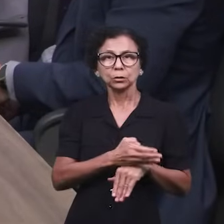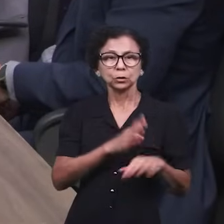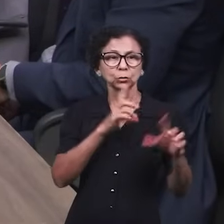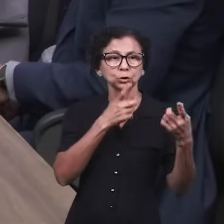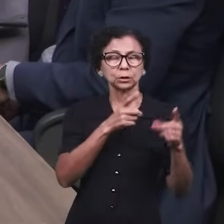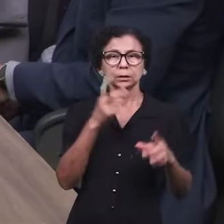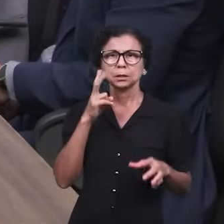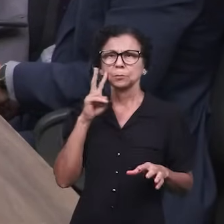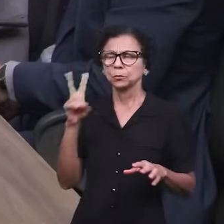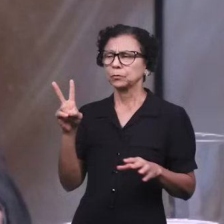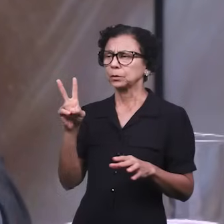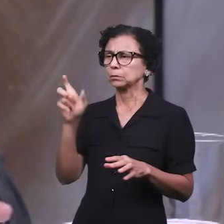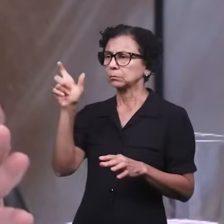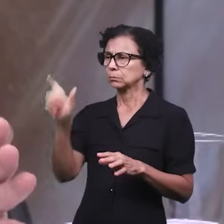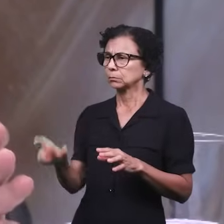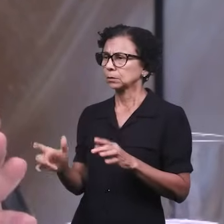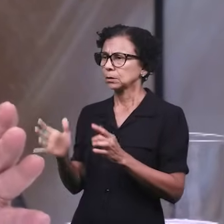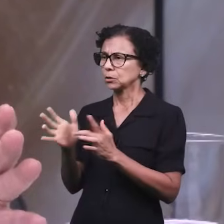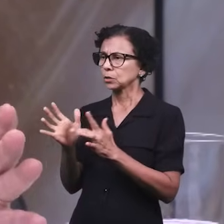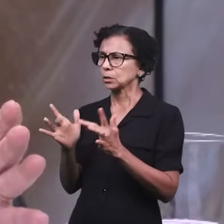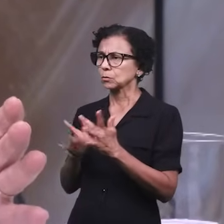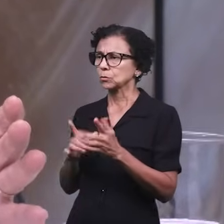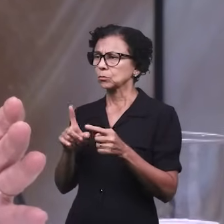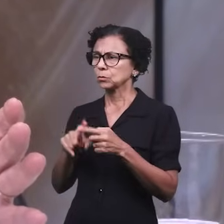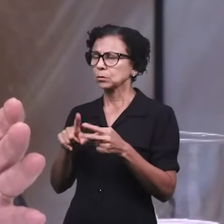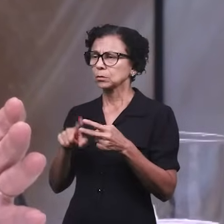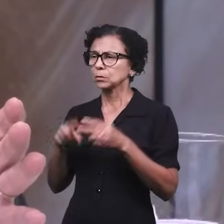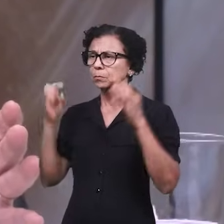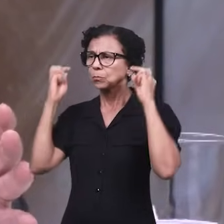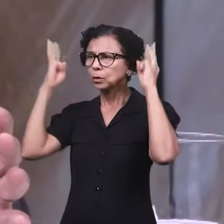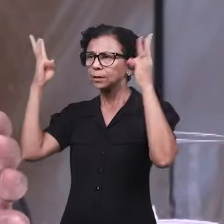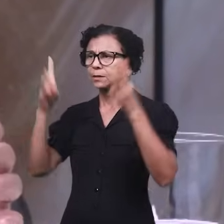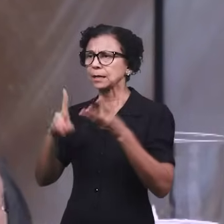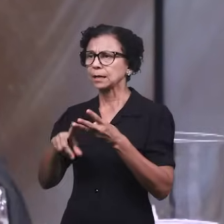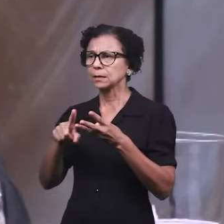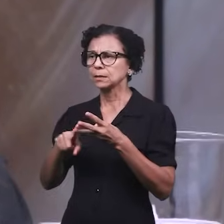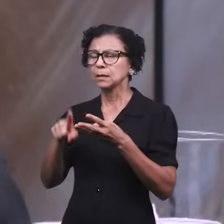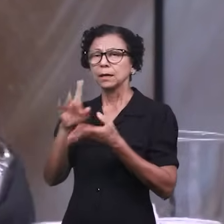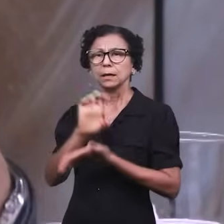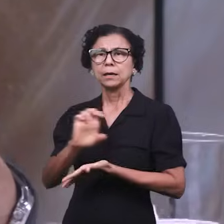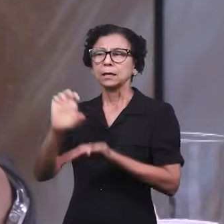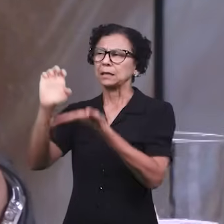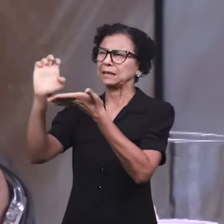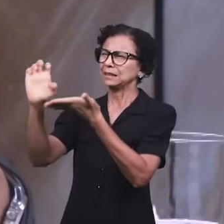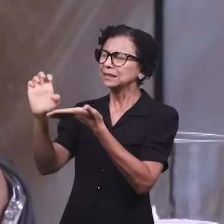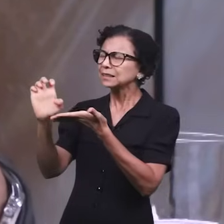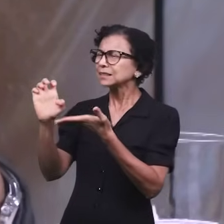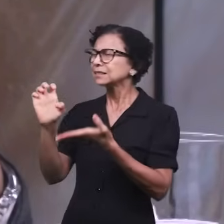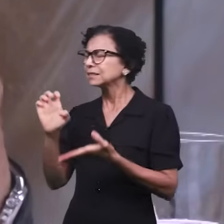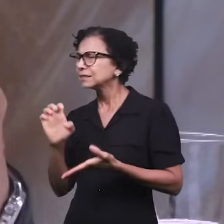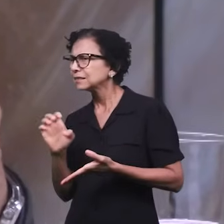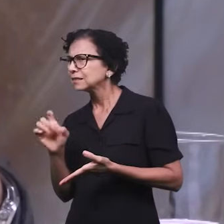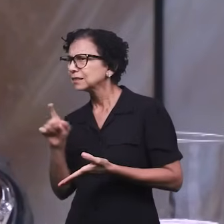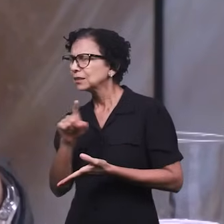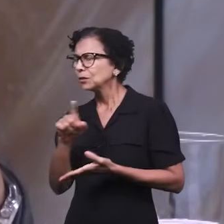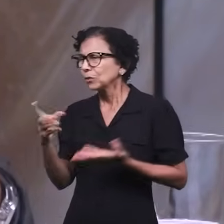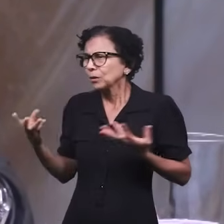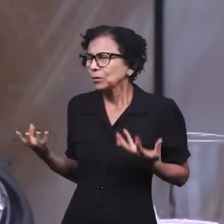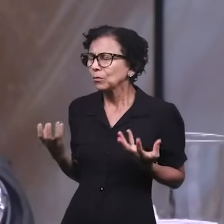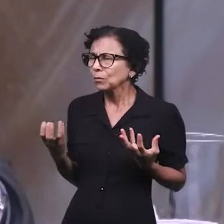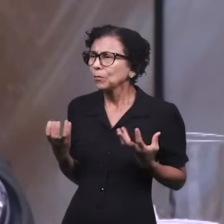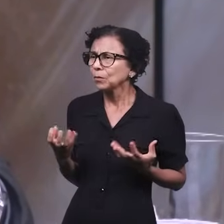discípulos viram ali Moisés e Elias junto com Jesus, eles estavam ali alcançando um tempo, uma medida ali,